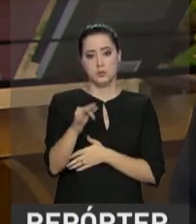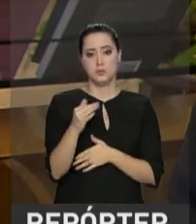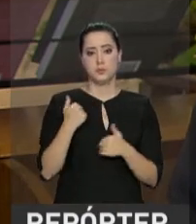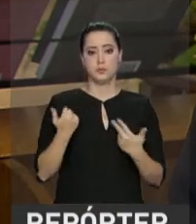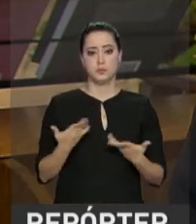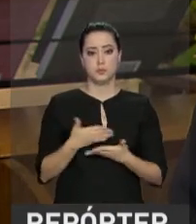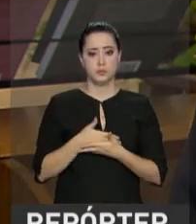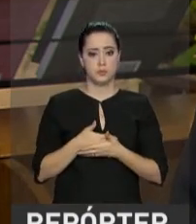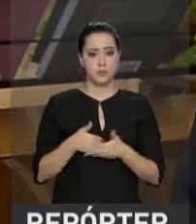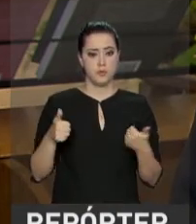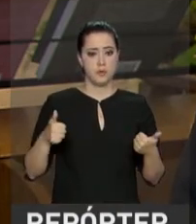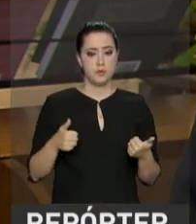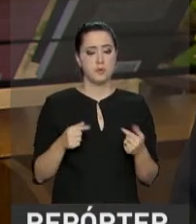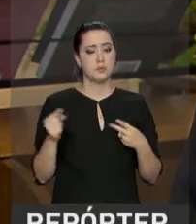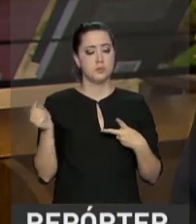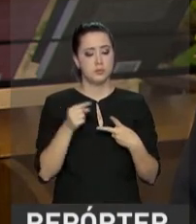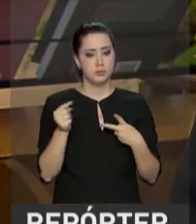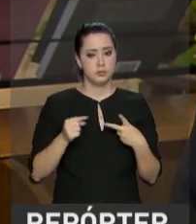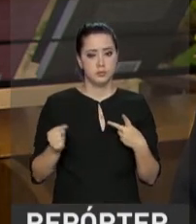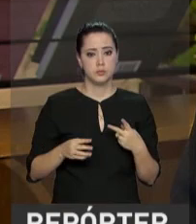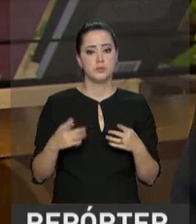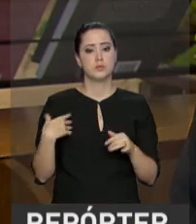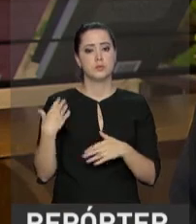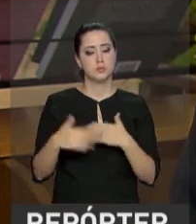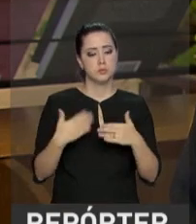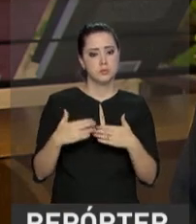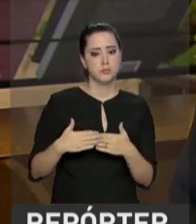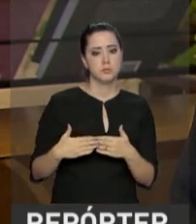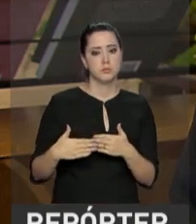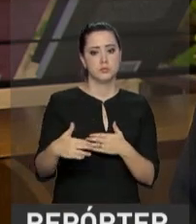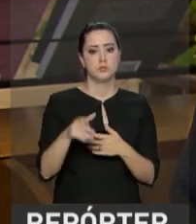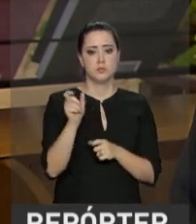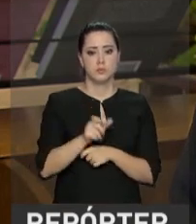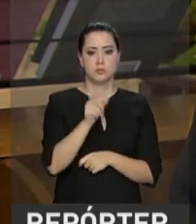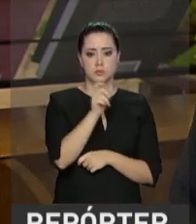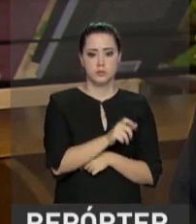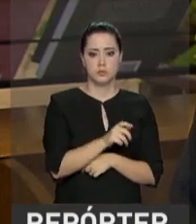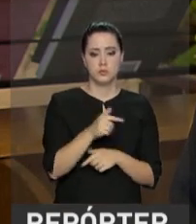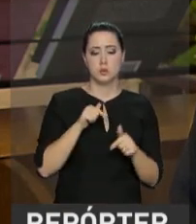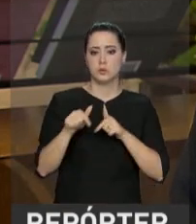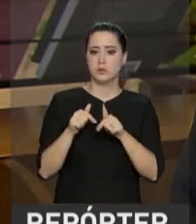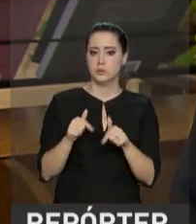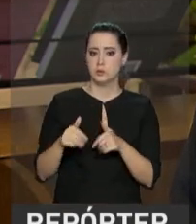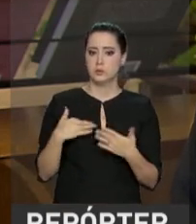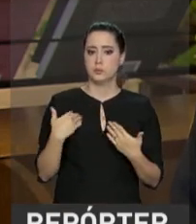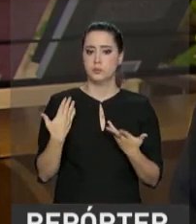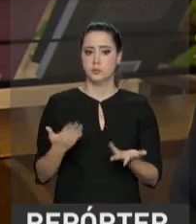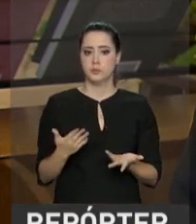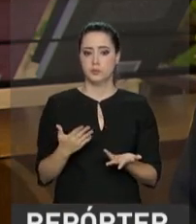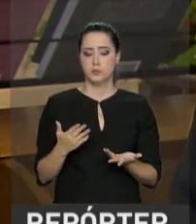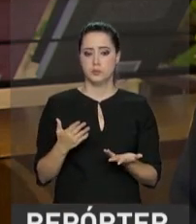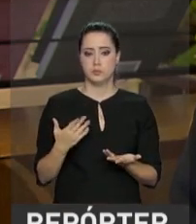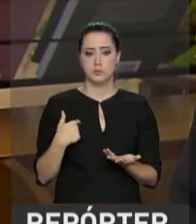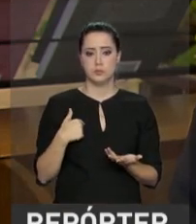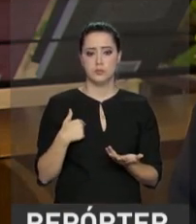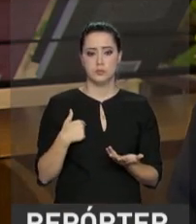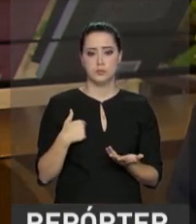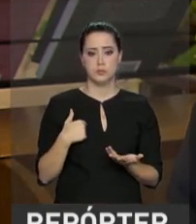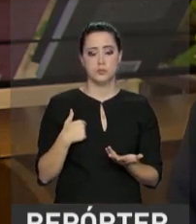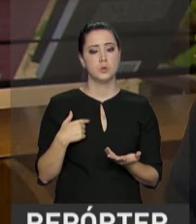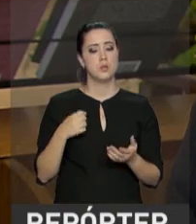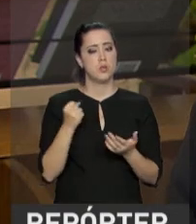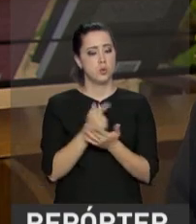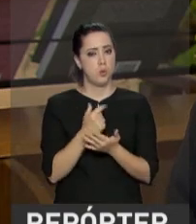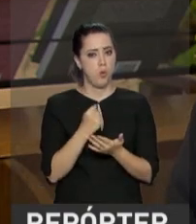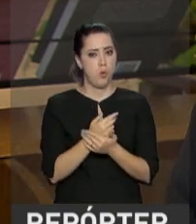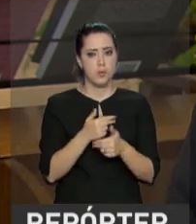melhoria desses indicadores leva assim o consumidor ao mercado de trabalho e o mercado de